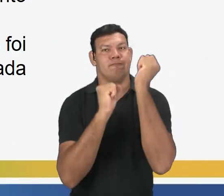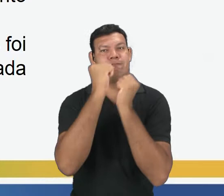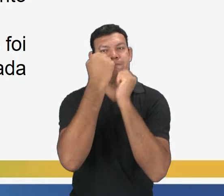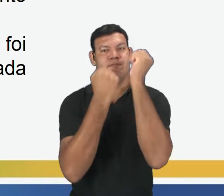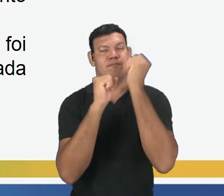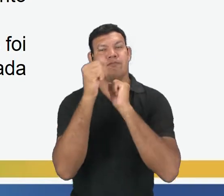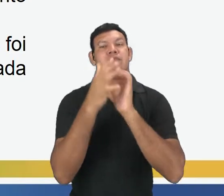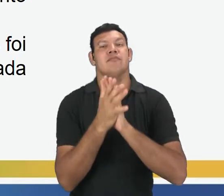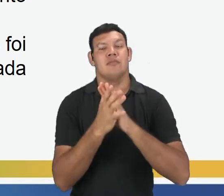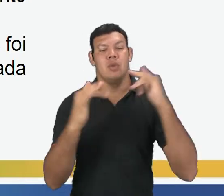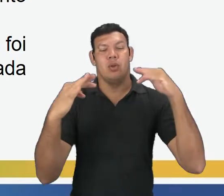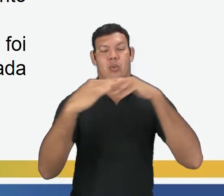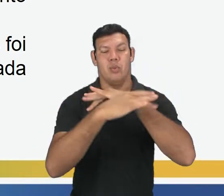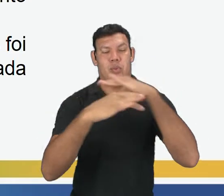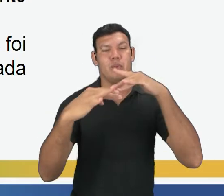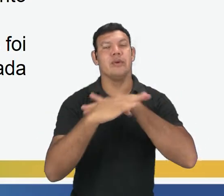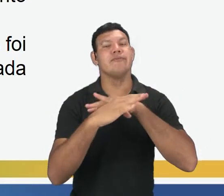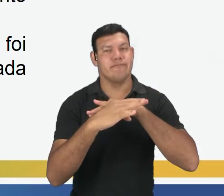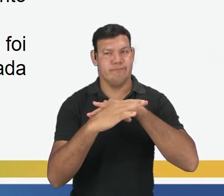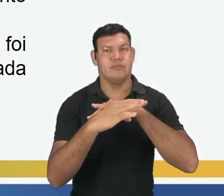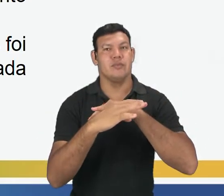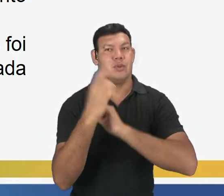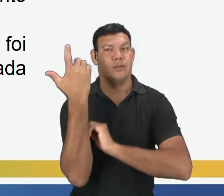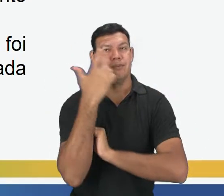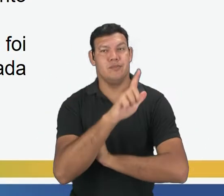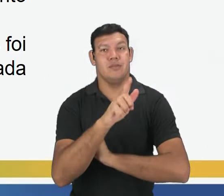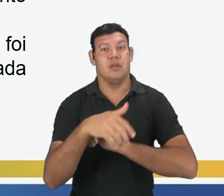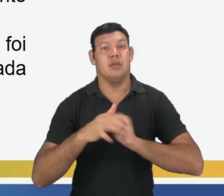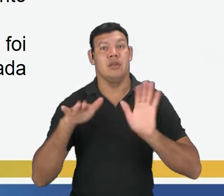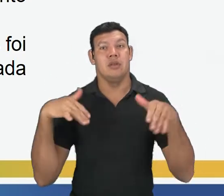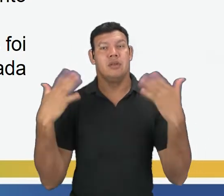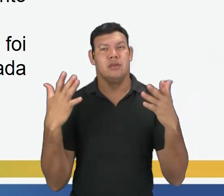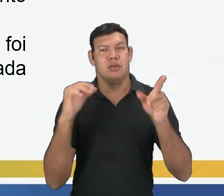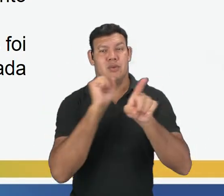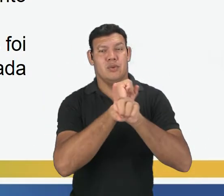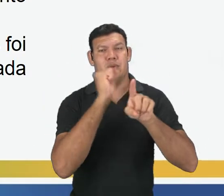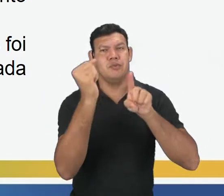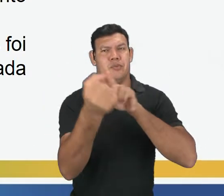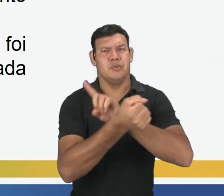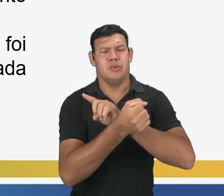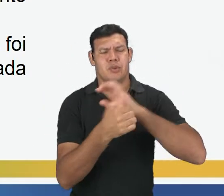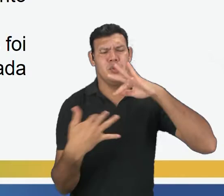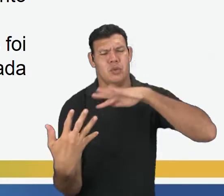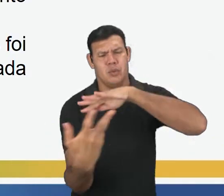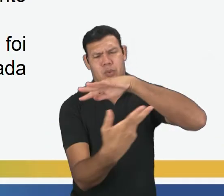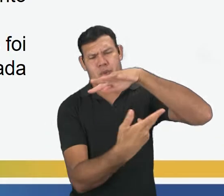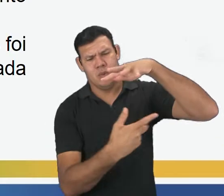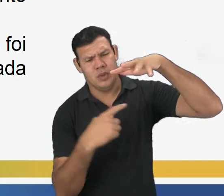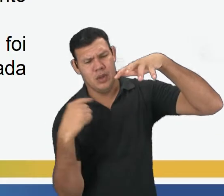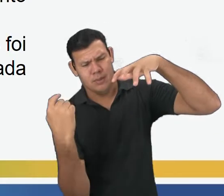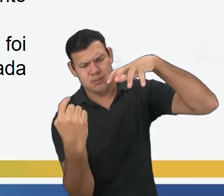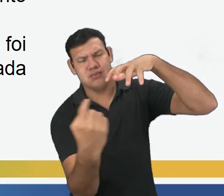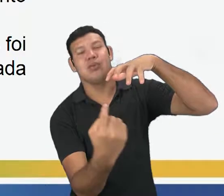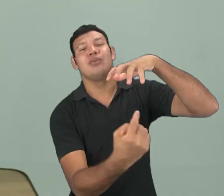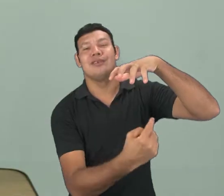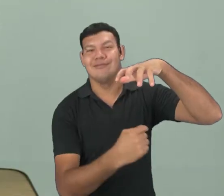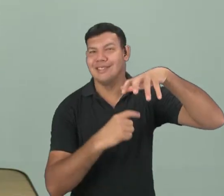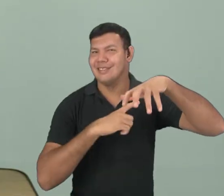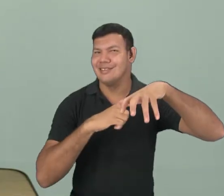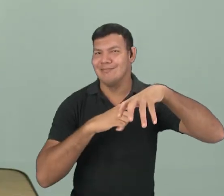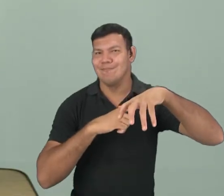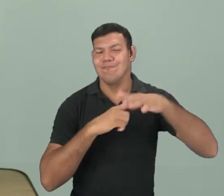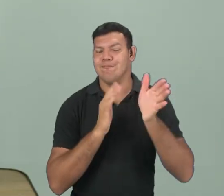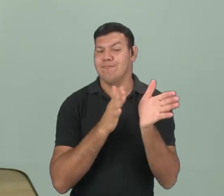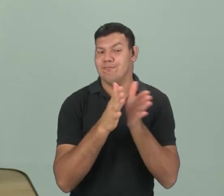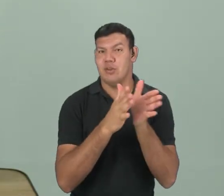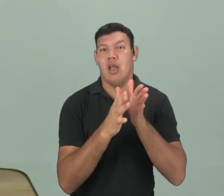industrialização se urbanizaram. Então, olha só, todas as sociedades do mundo aconteceu esse processo. Só que a gente vai